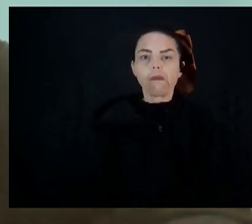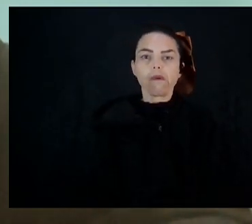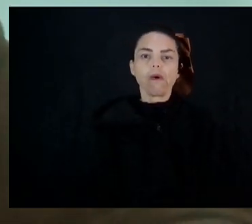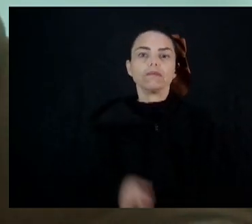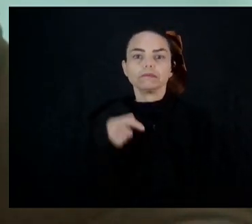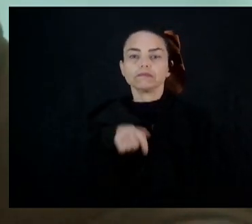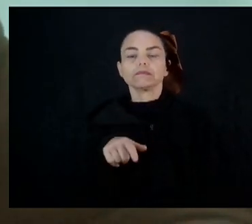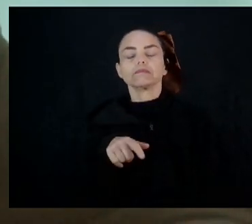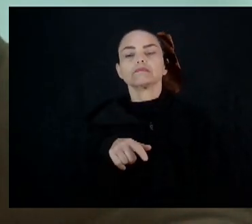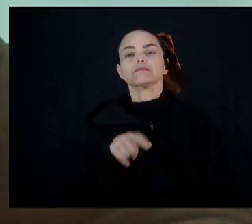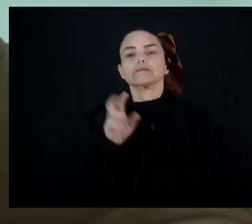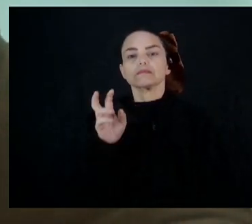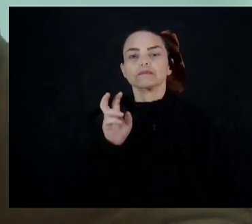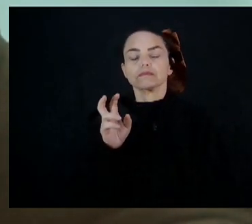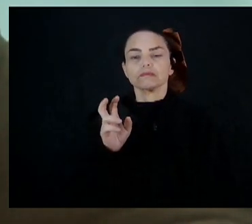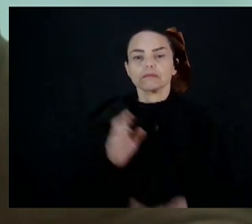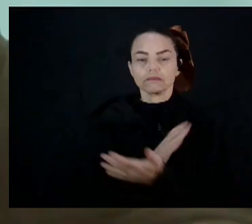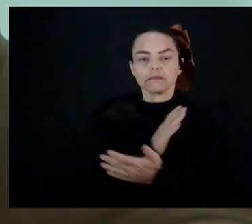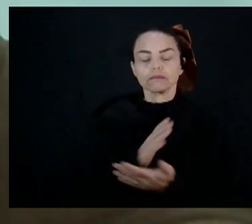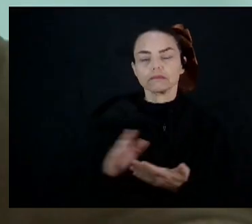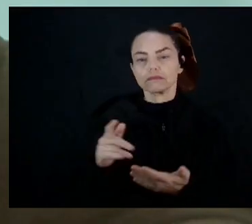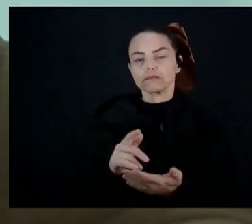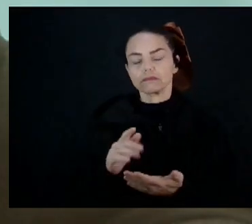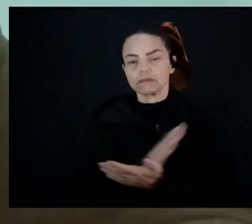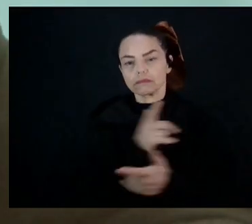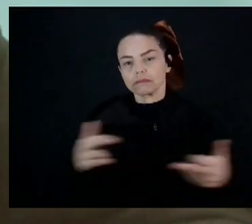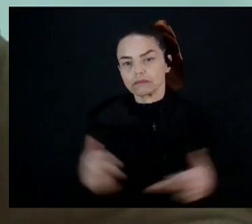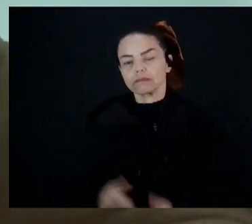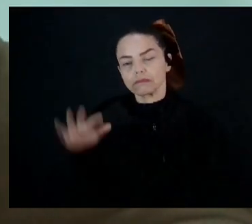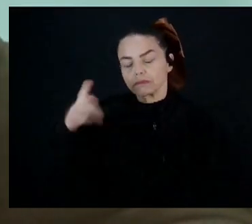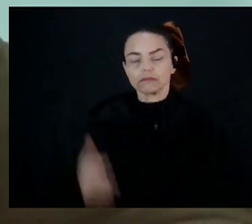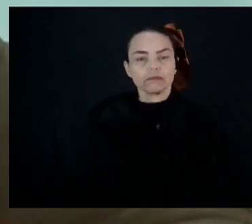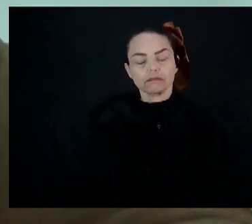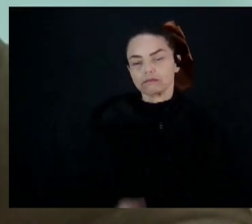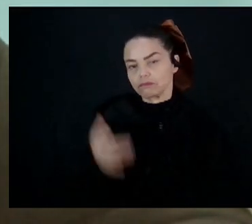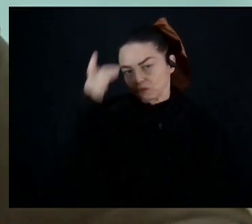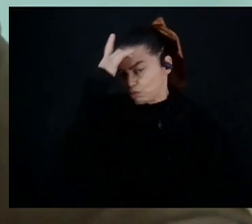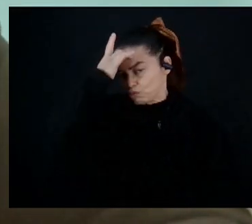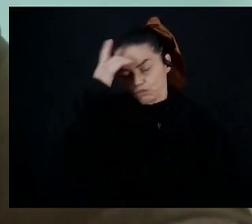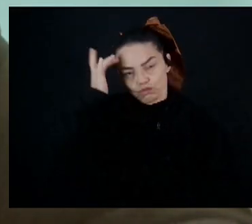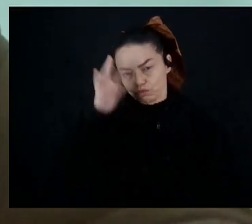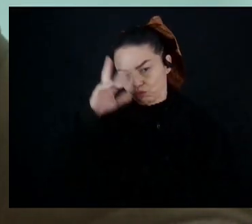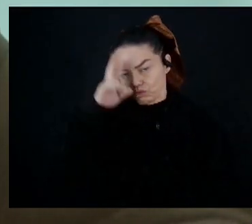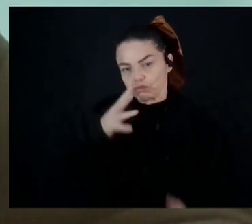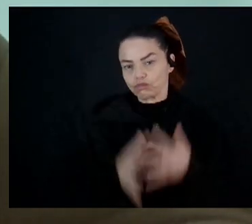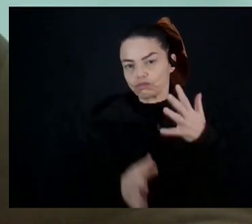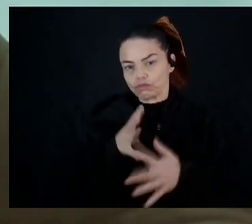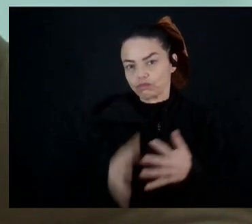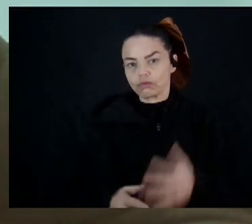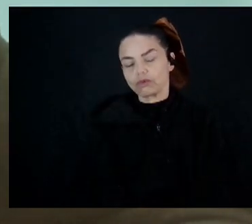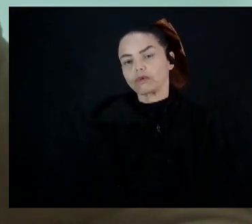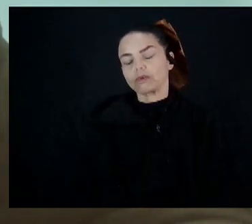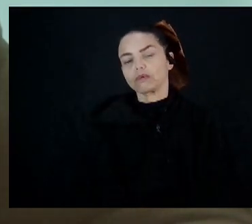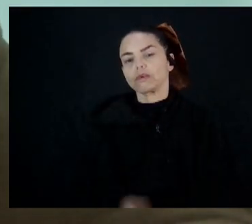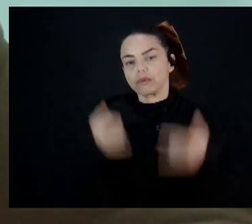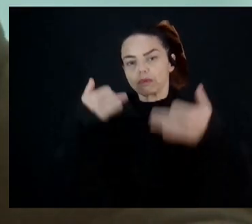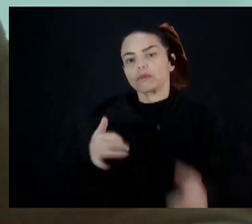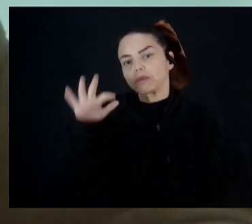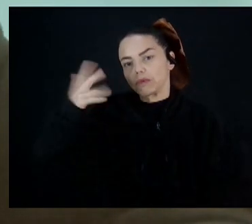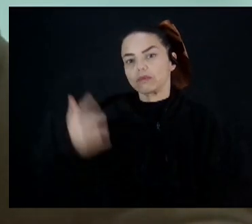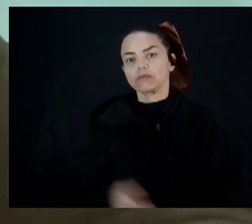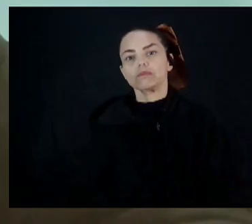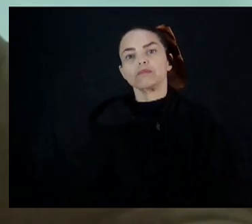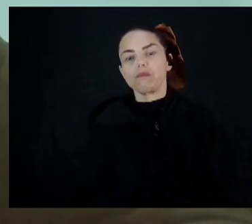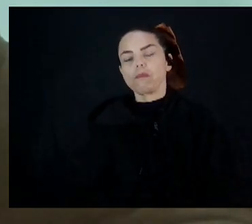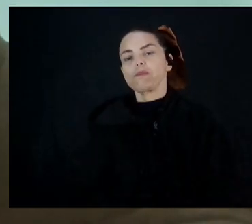de que alguns fatores podem acontecer e a gente não tem a consciência, pode atrapalhar você relatar o que foi que houve. Mas isso